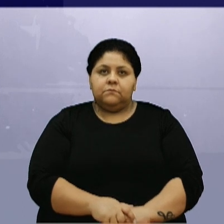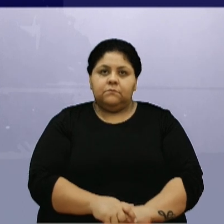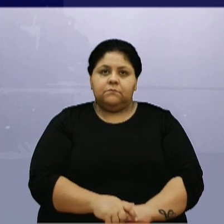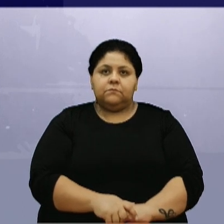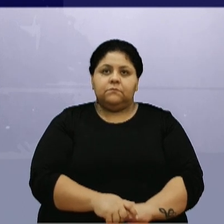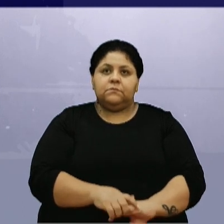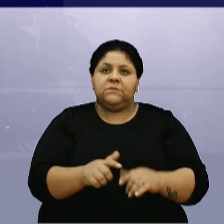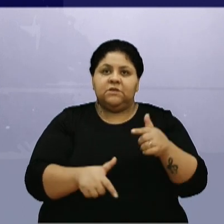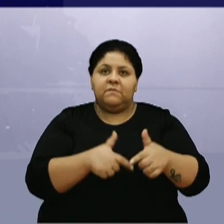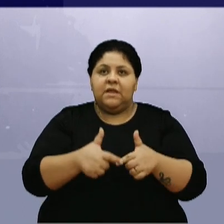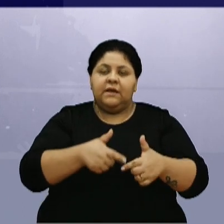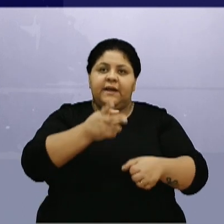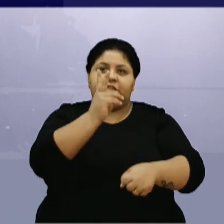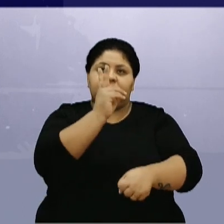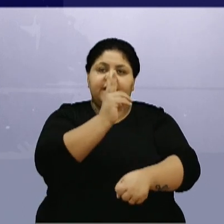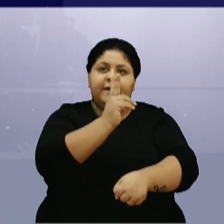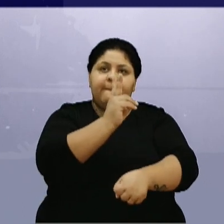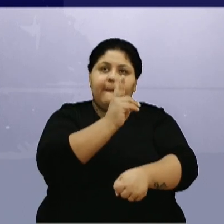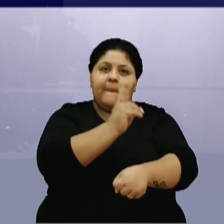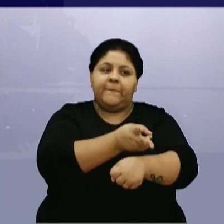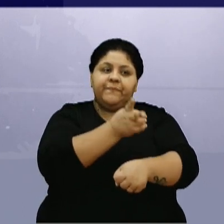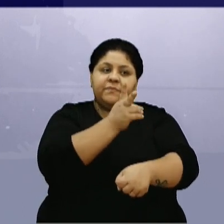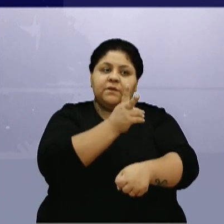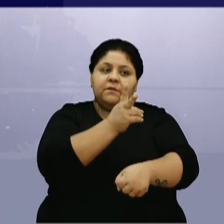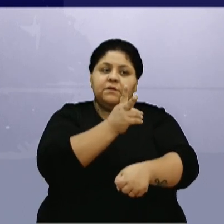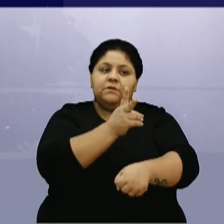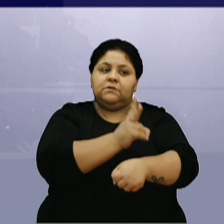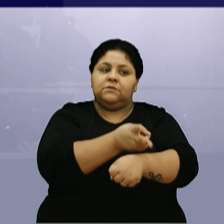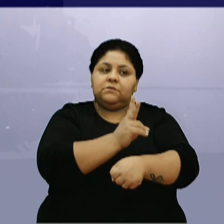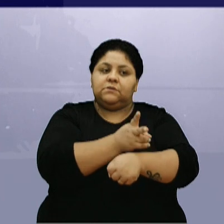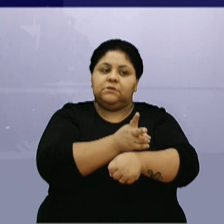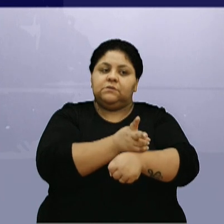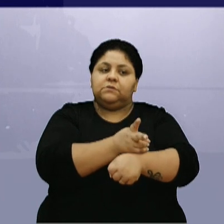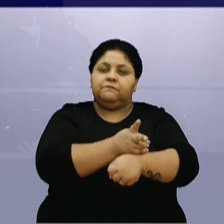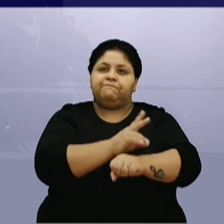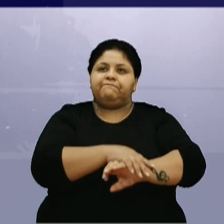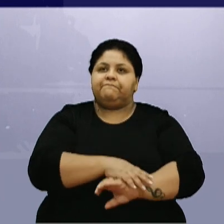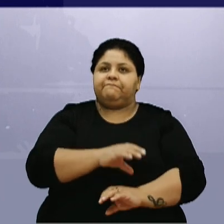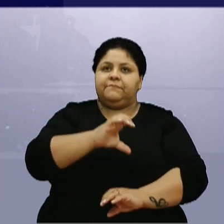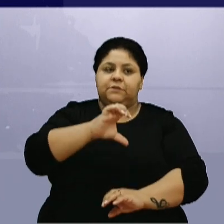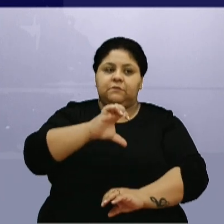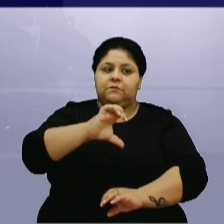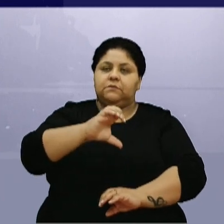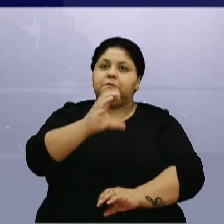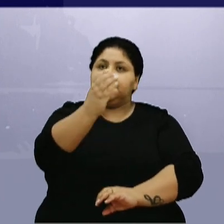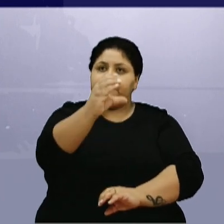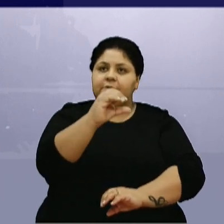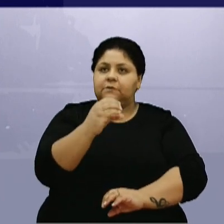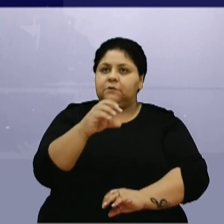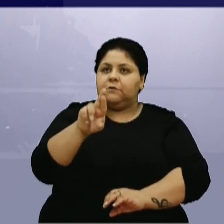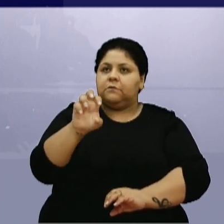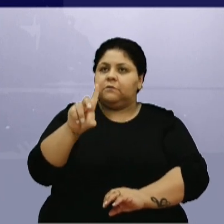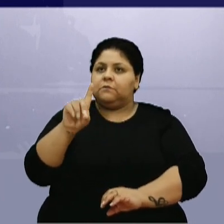Operações de crédito. Receita de operações de crédito, 839 milhões. Receita